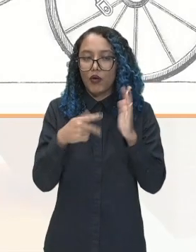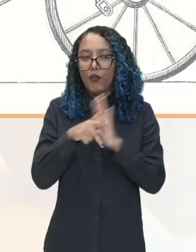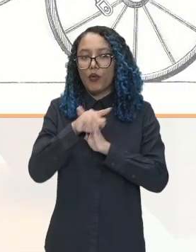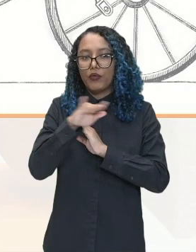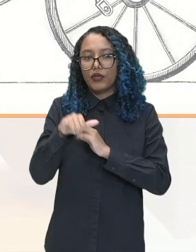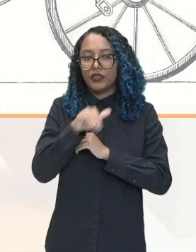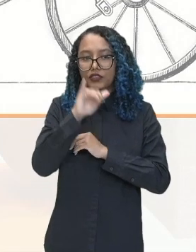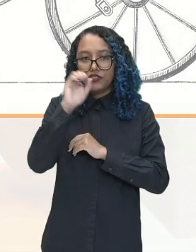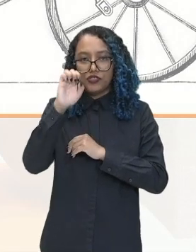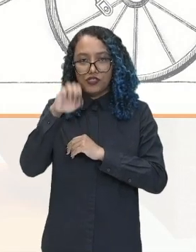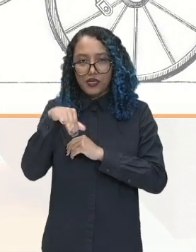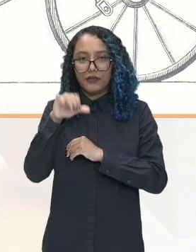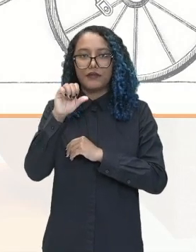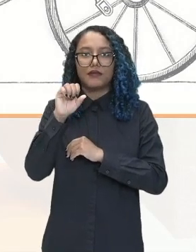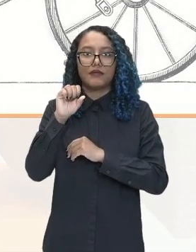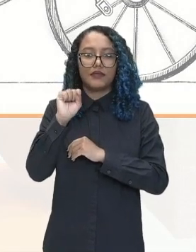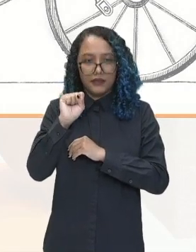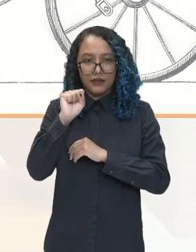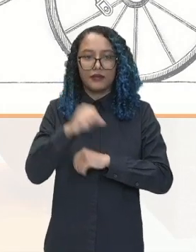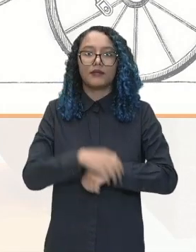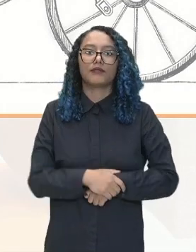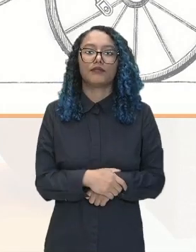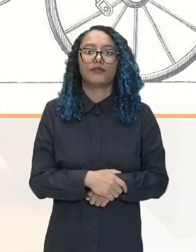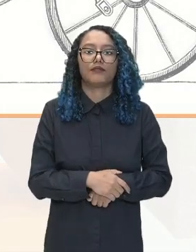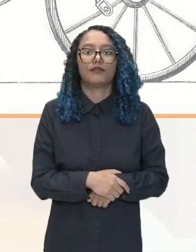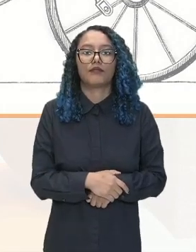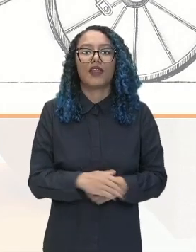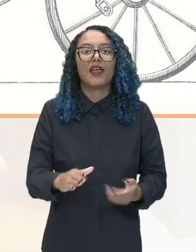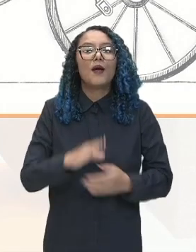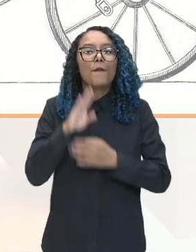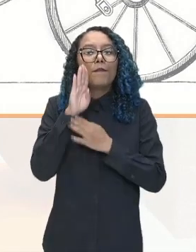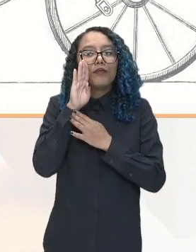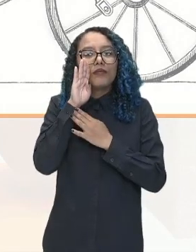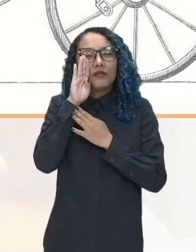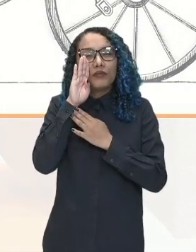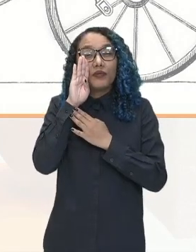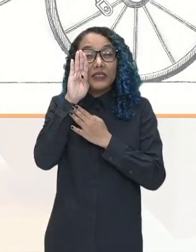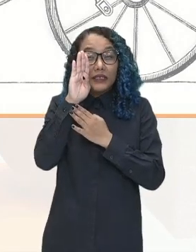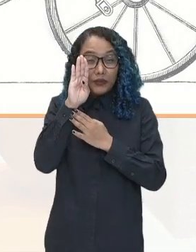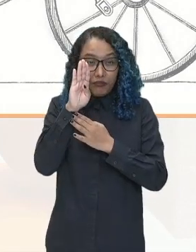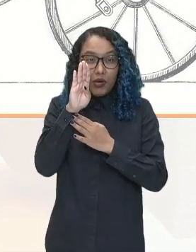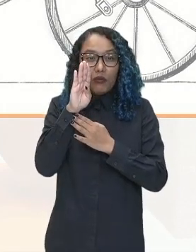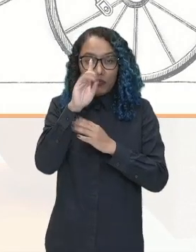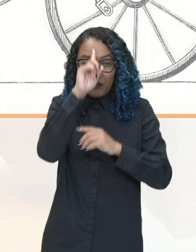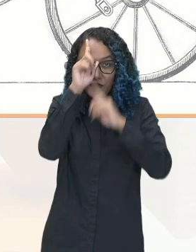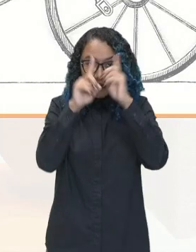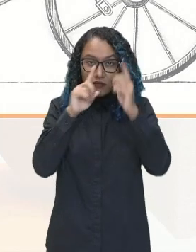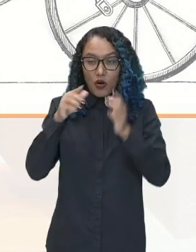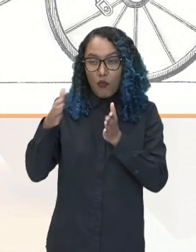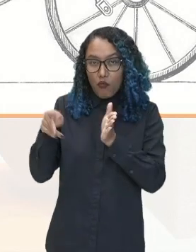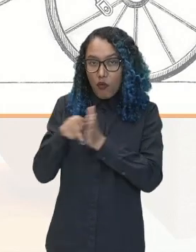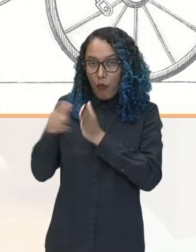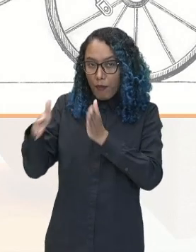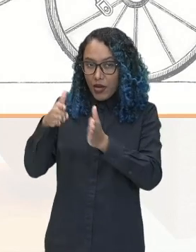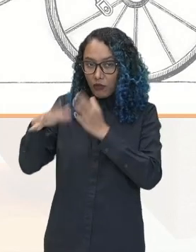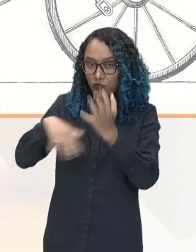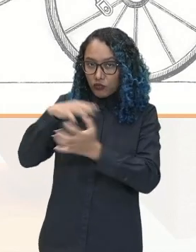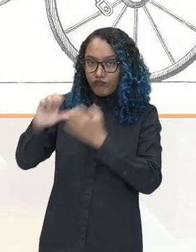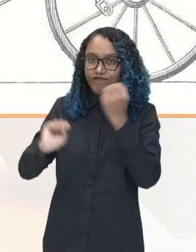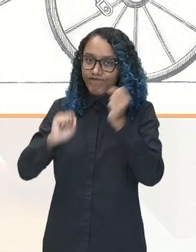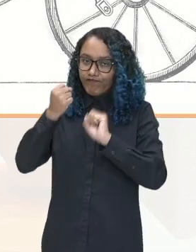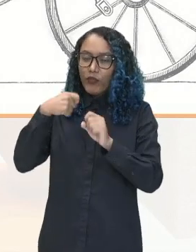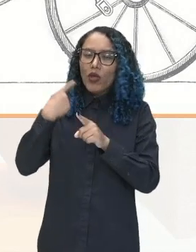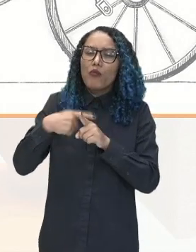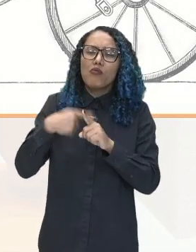Watt, que é uma das principais invenções da Revolução Industrial, porque essa máquina ela